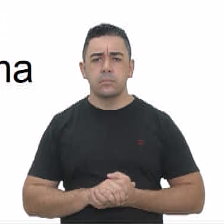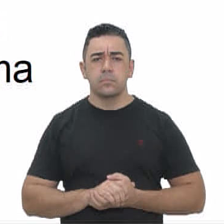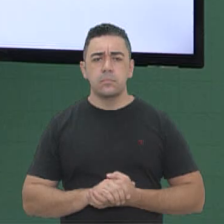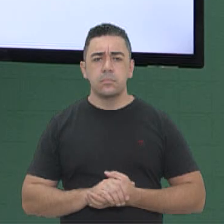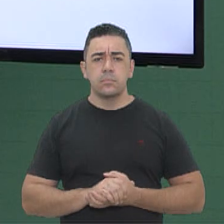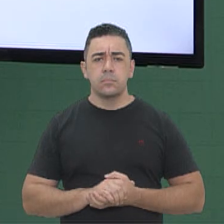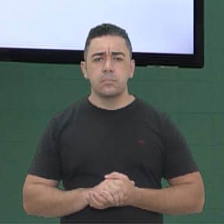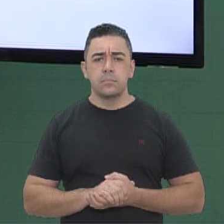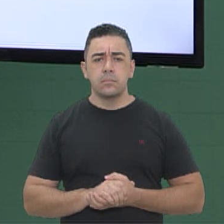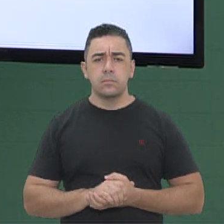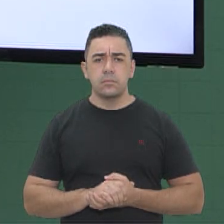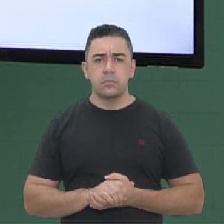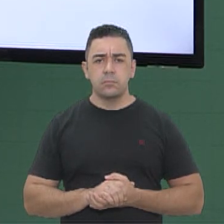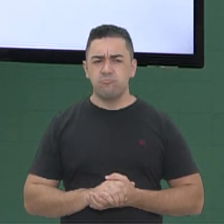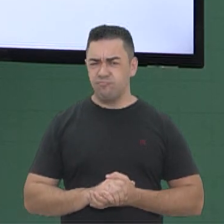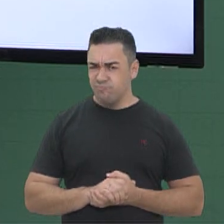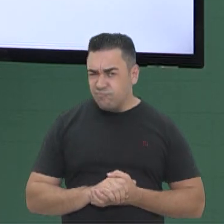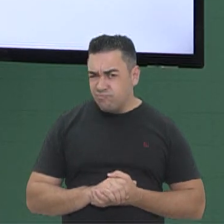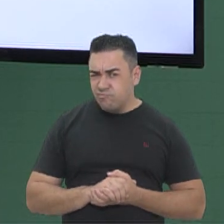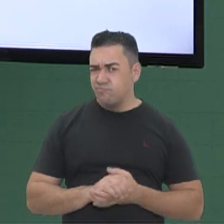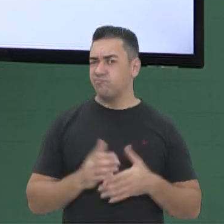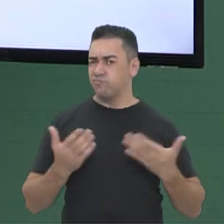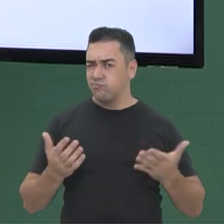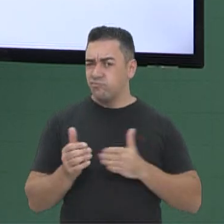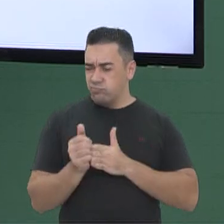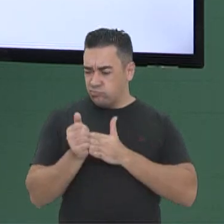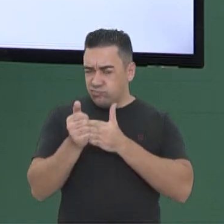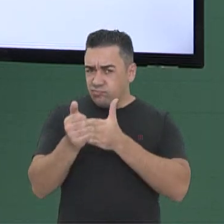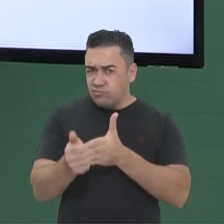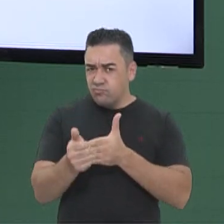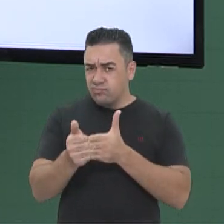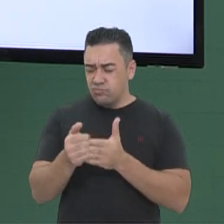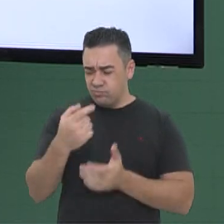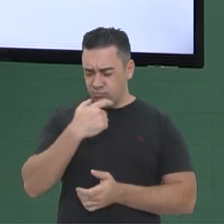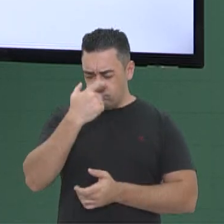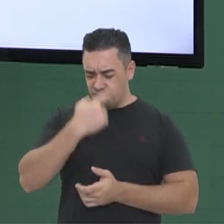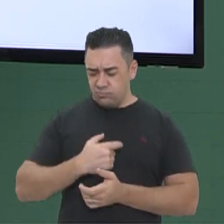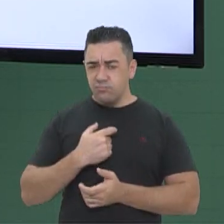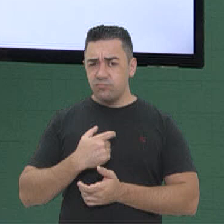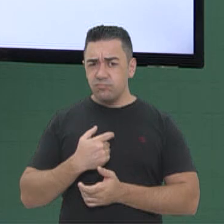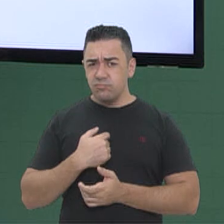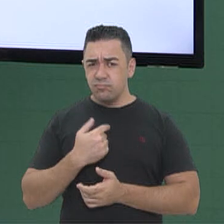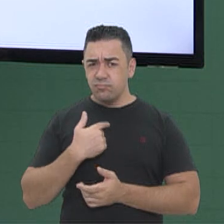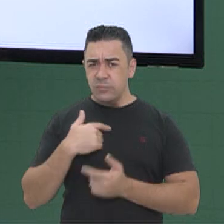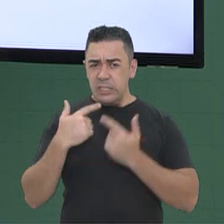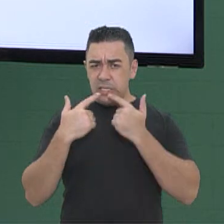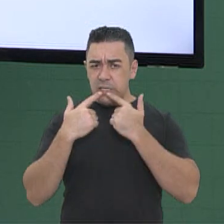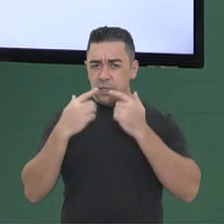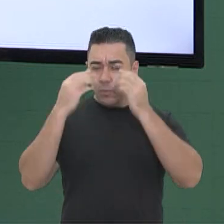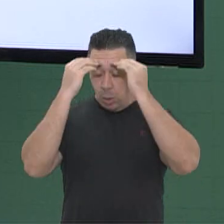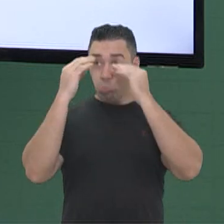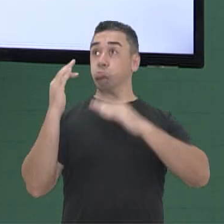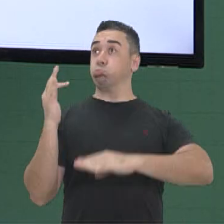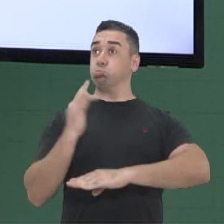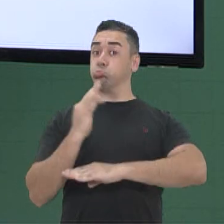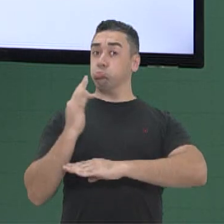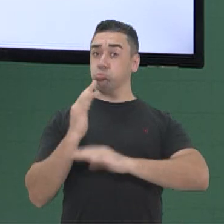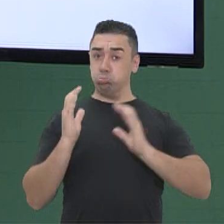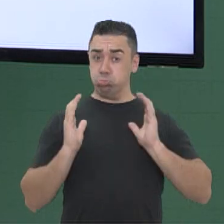al lector. Será que a guia de viagem tem que ter uma linguagem